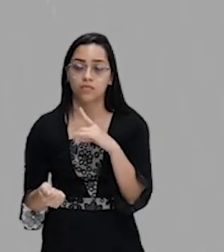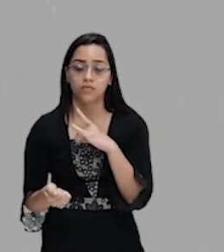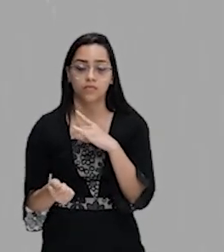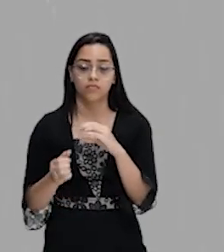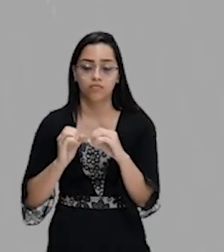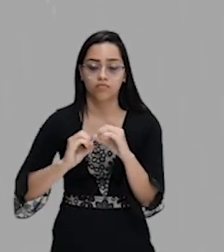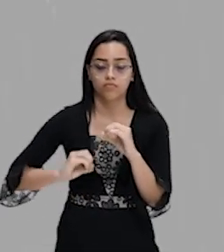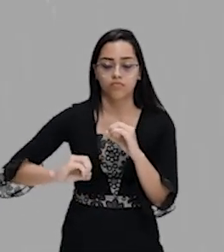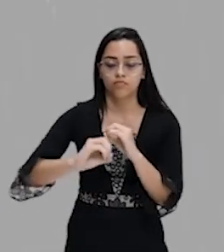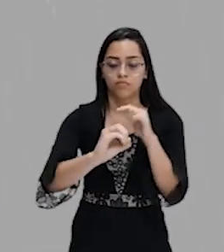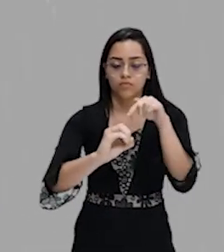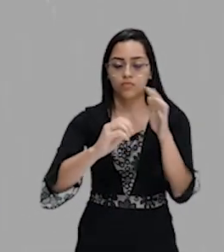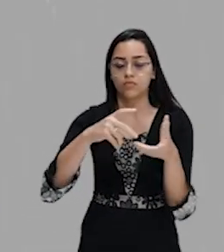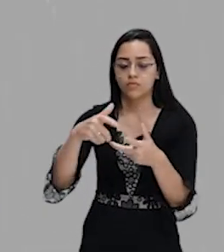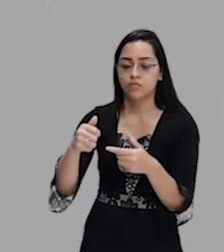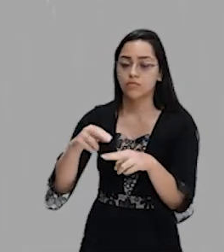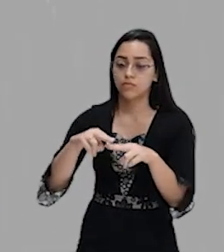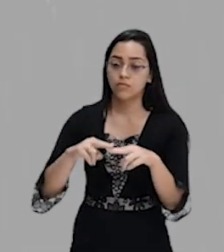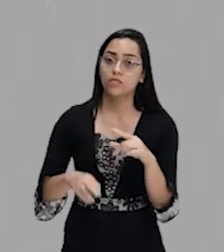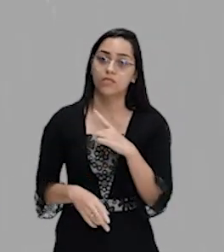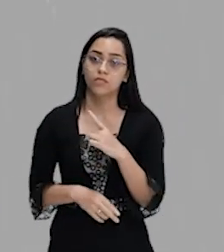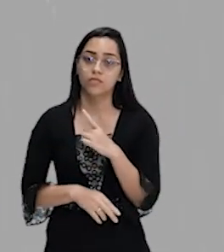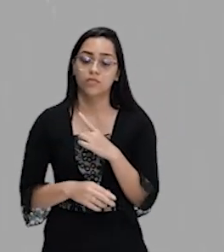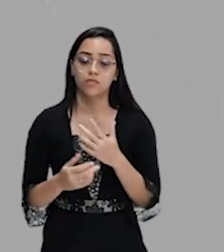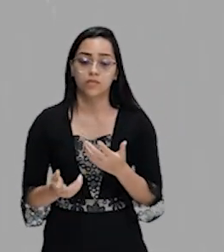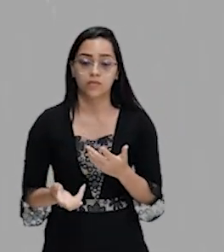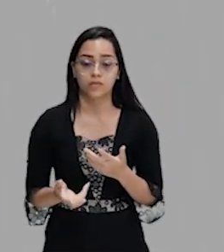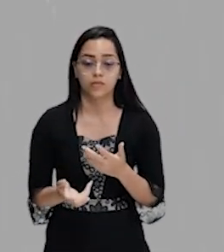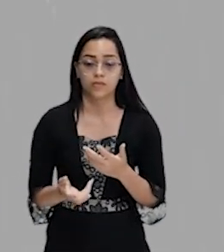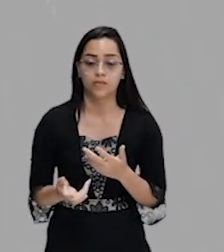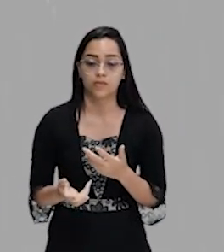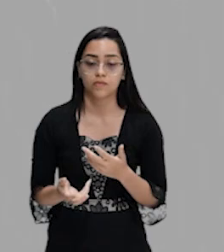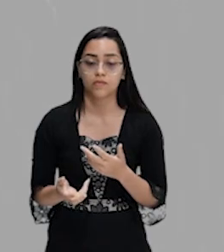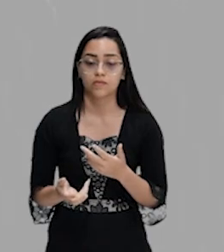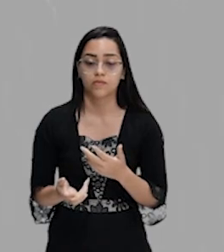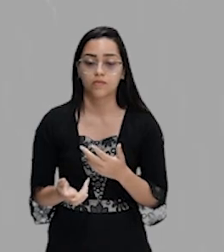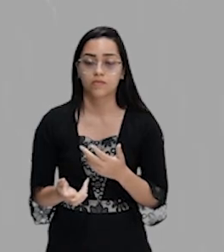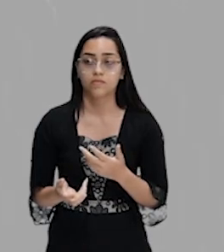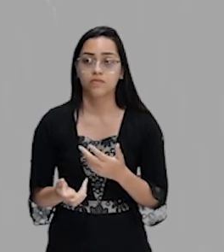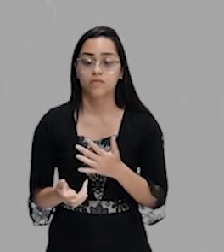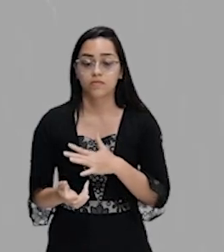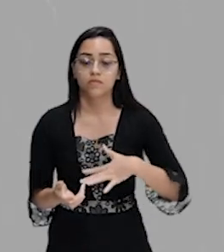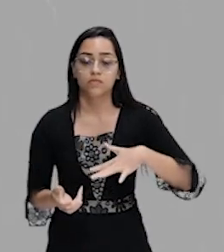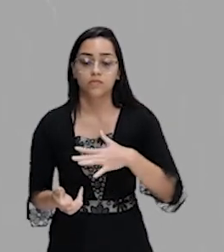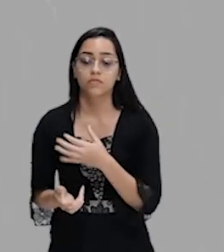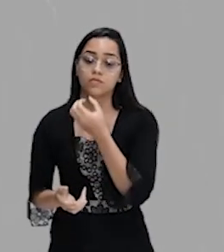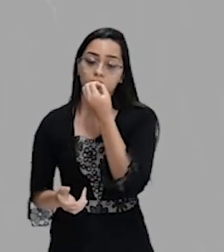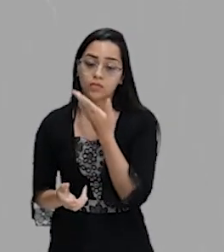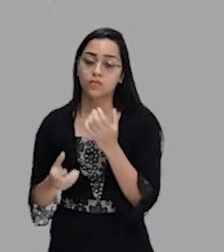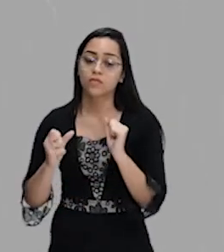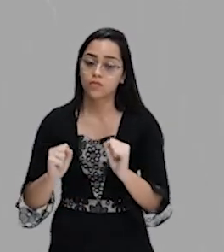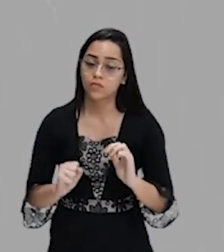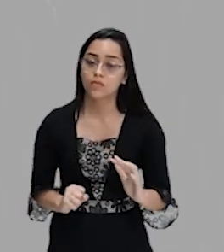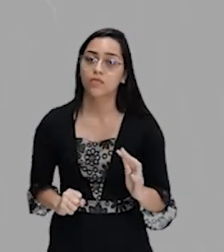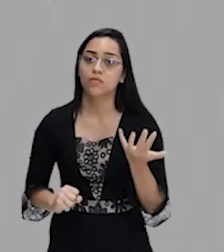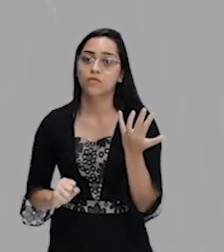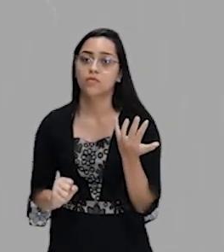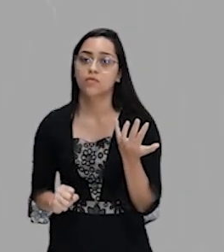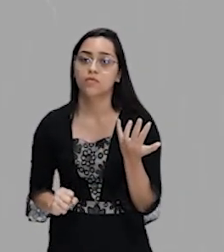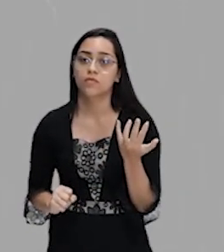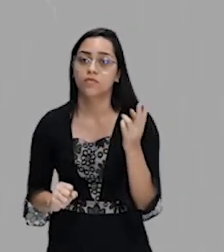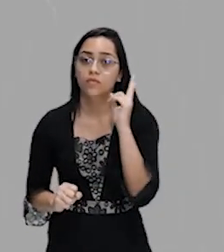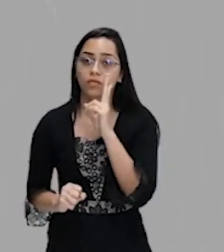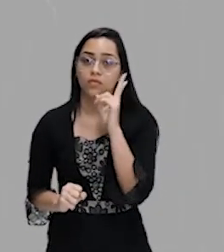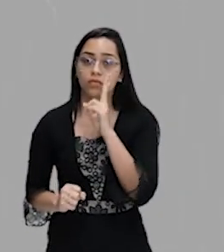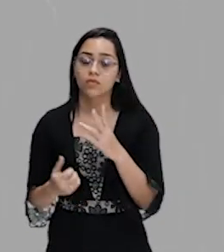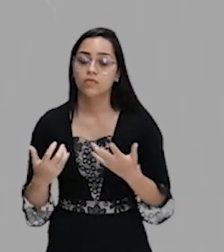frente da Lua. Então, para isso, nós temos que ter aí um ambiente favorável para que aconteçam os eclipses, né?